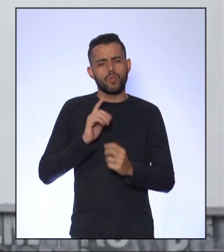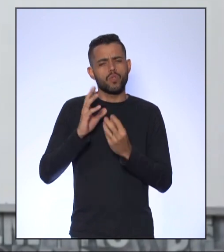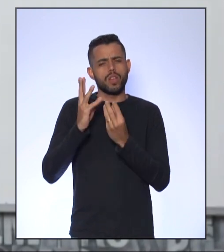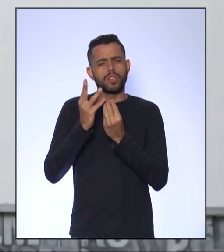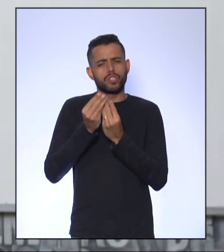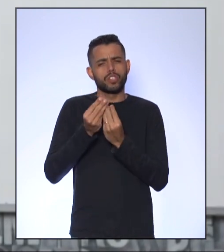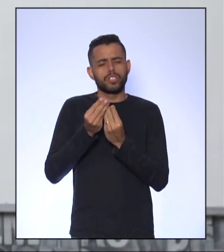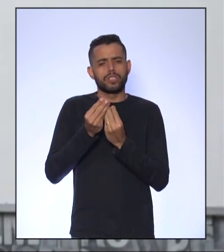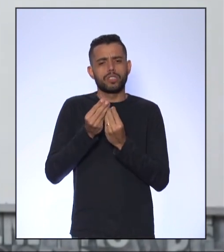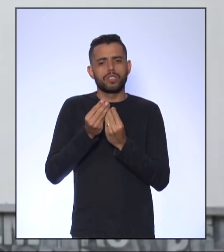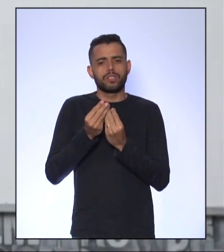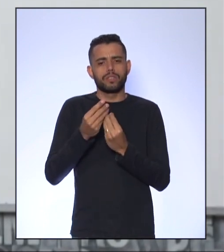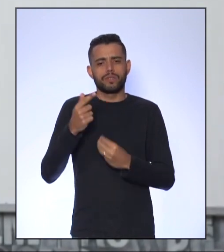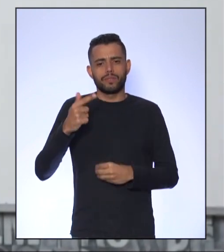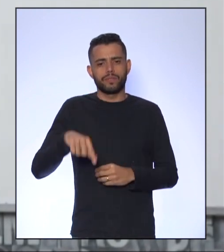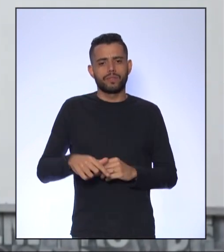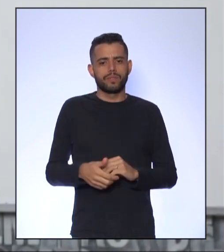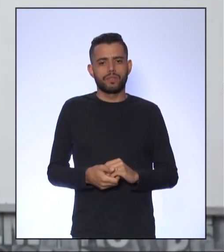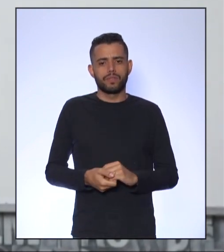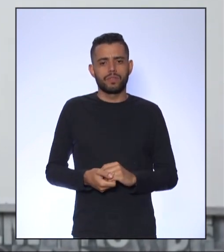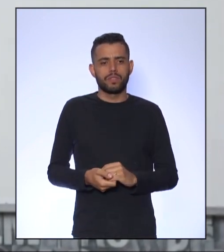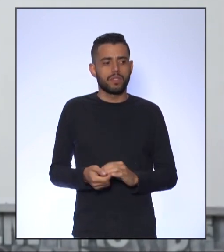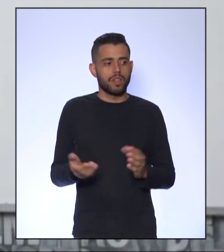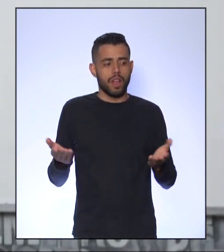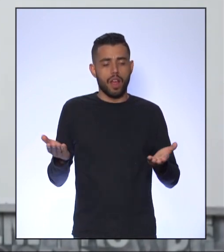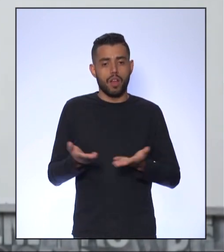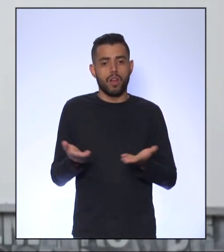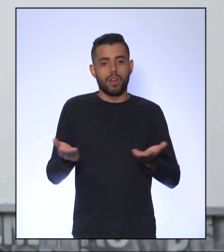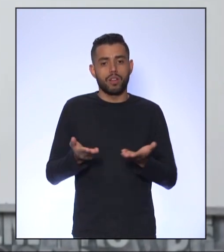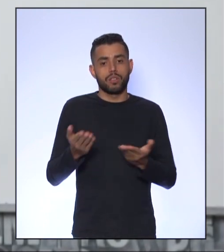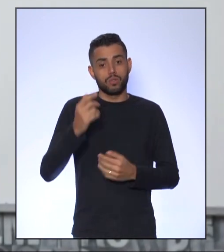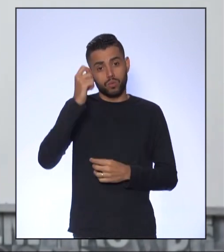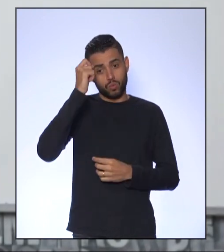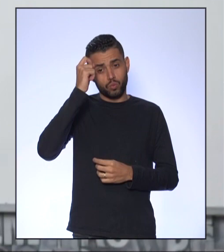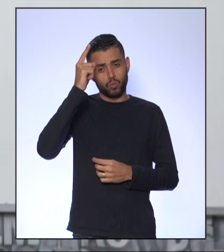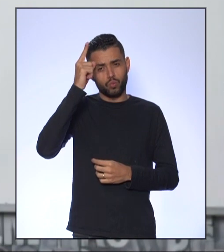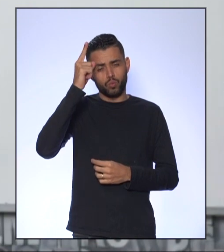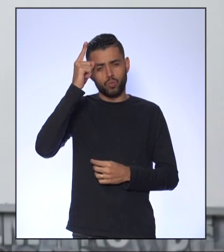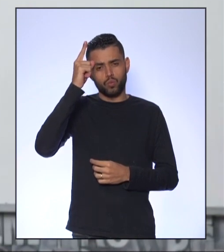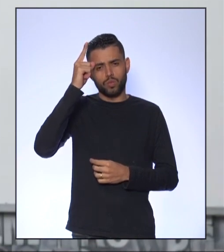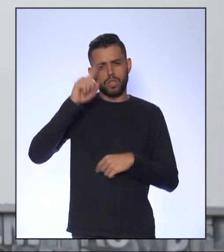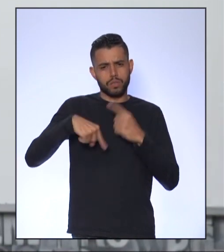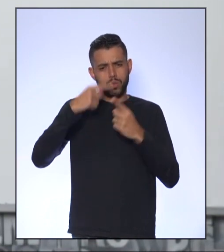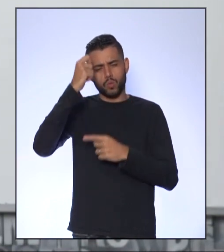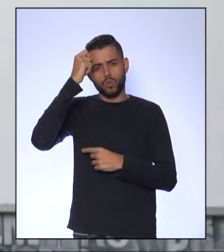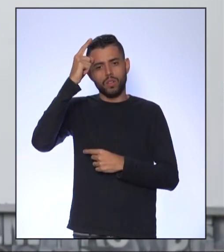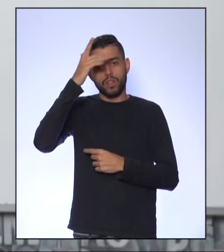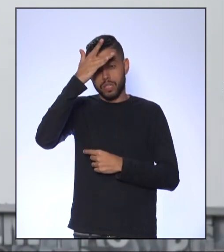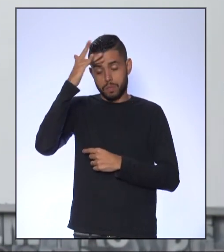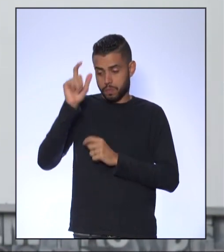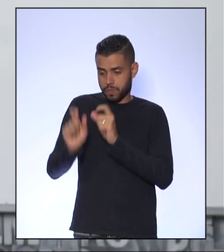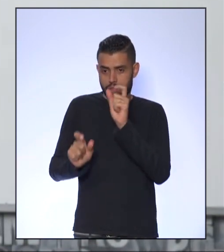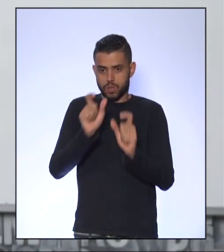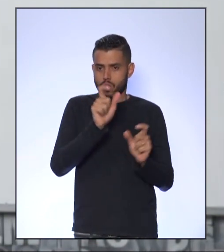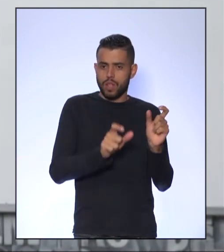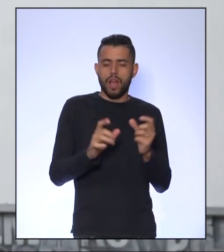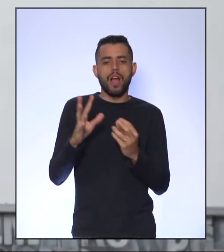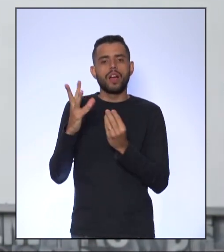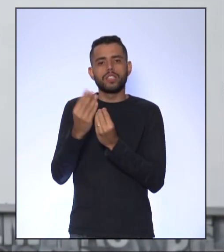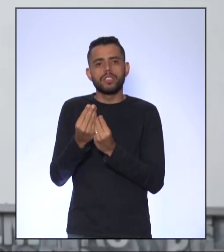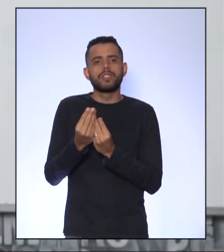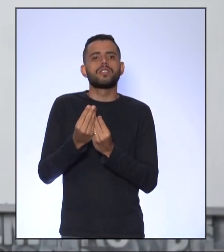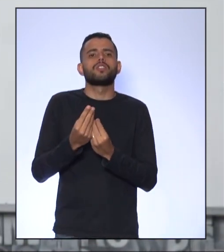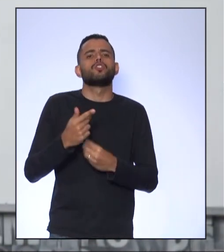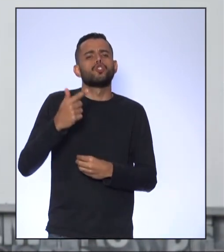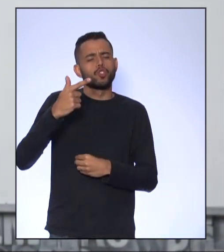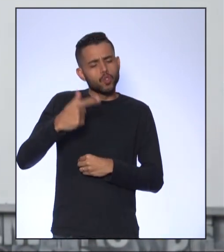artistas. Então, agora, no Renascimento Cultural, os artistas voltaram a fazer o quê? A